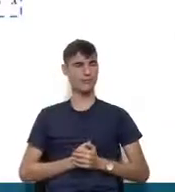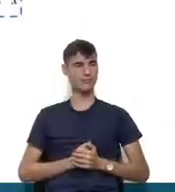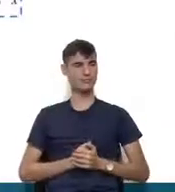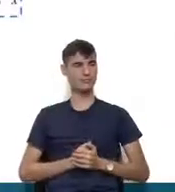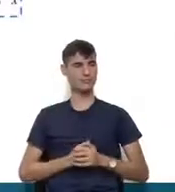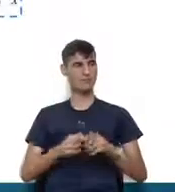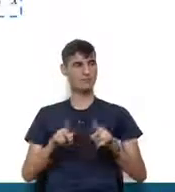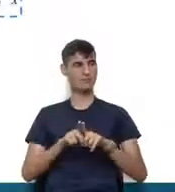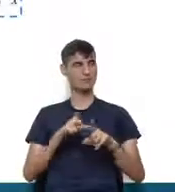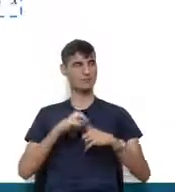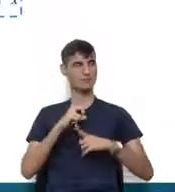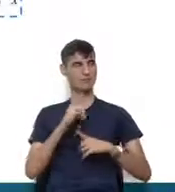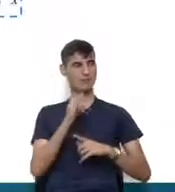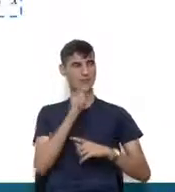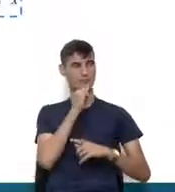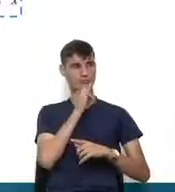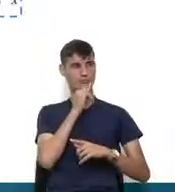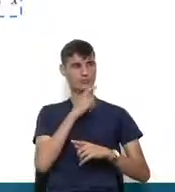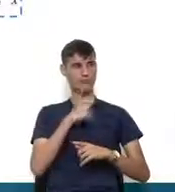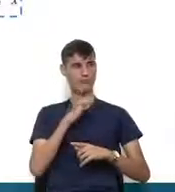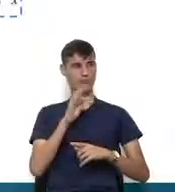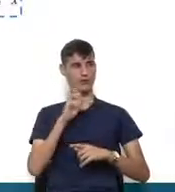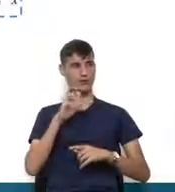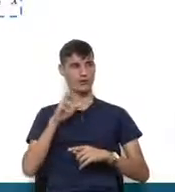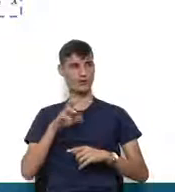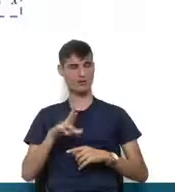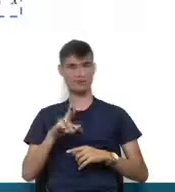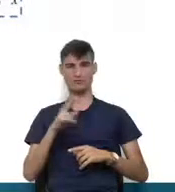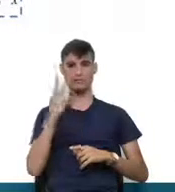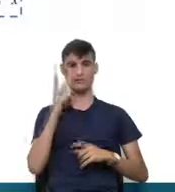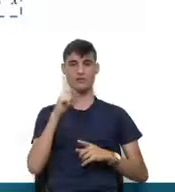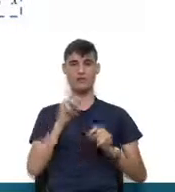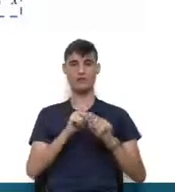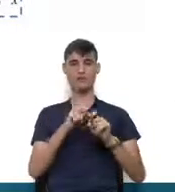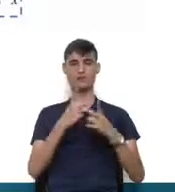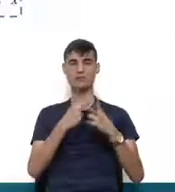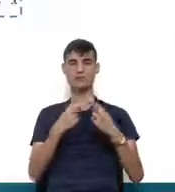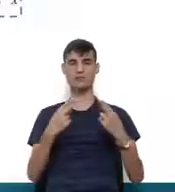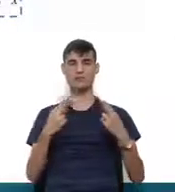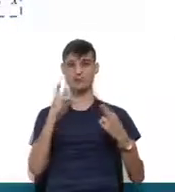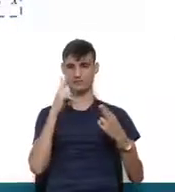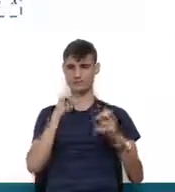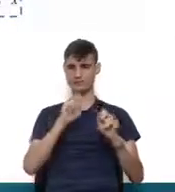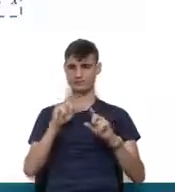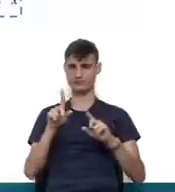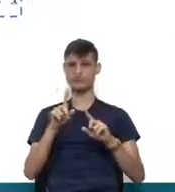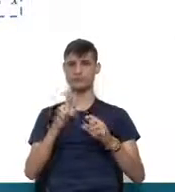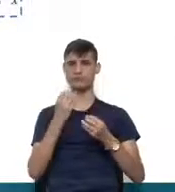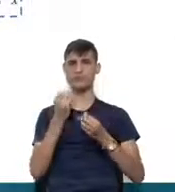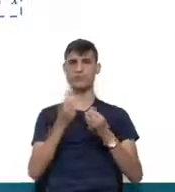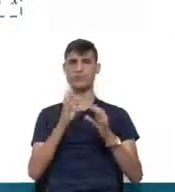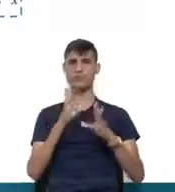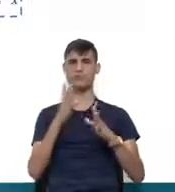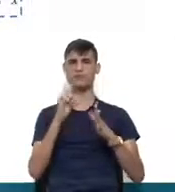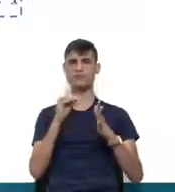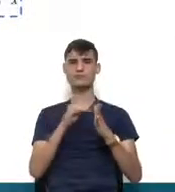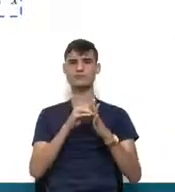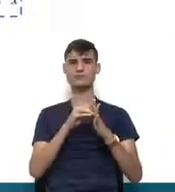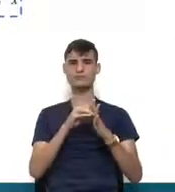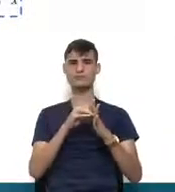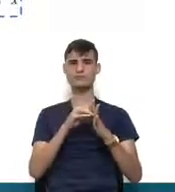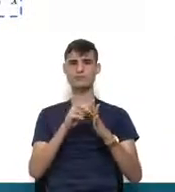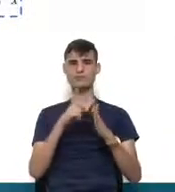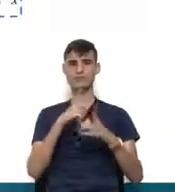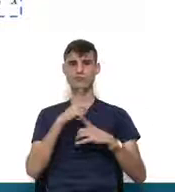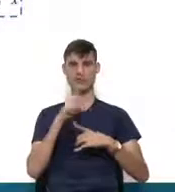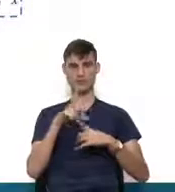E eu trouxe um exemplo para a série de Fourier para esta função. Olha o que acontece nessa função. Então,